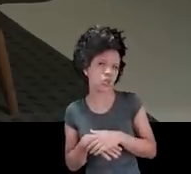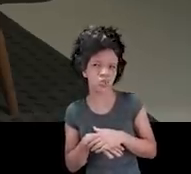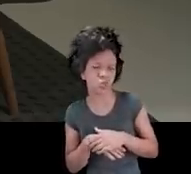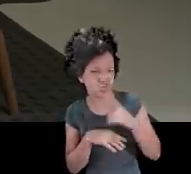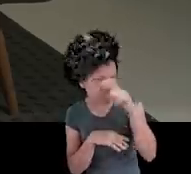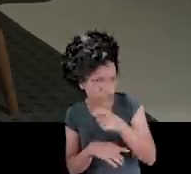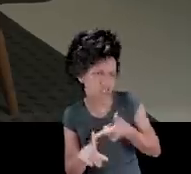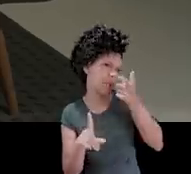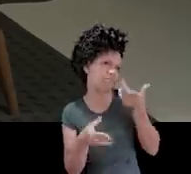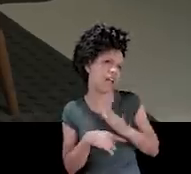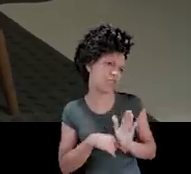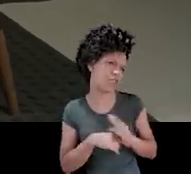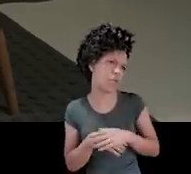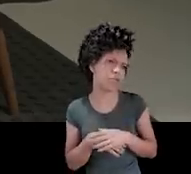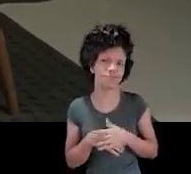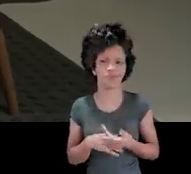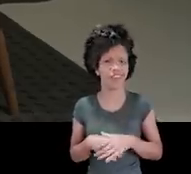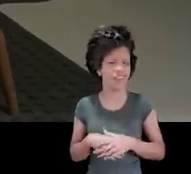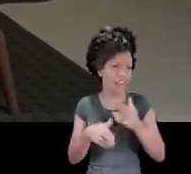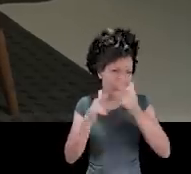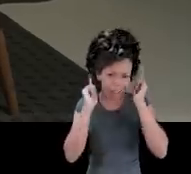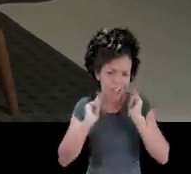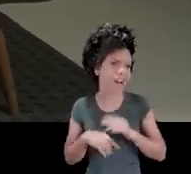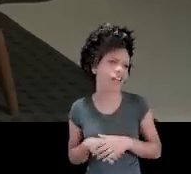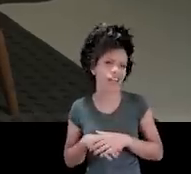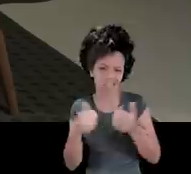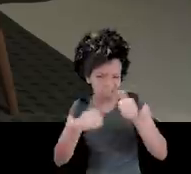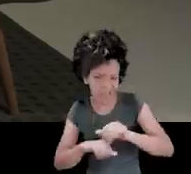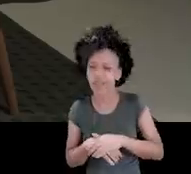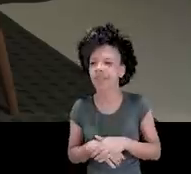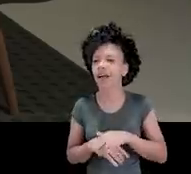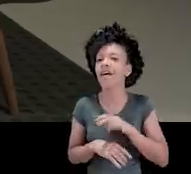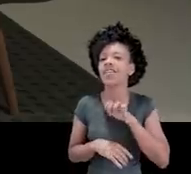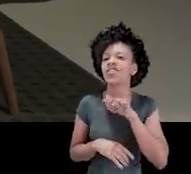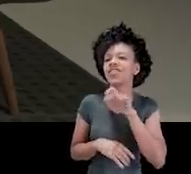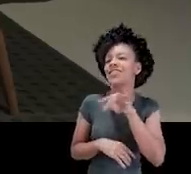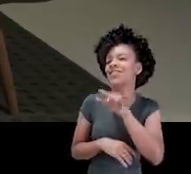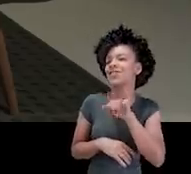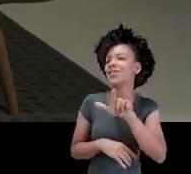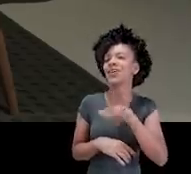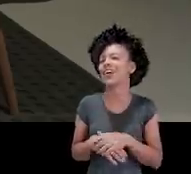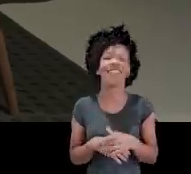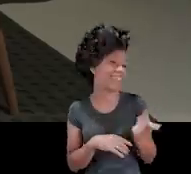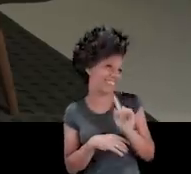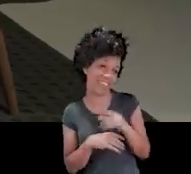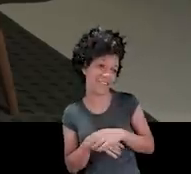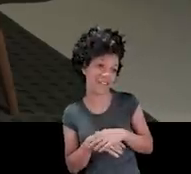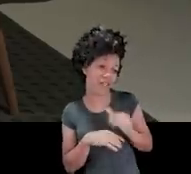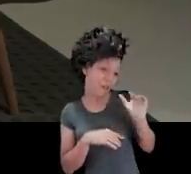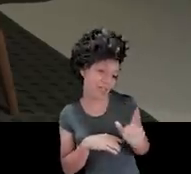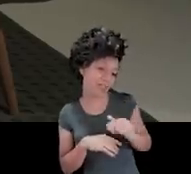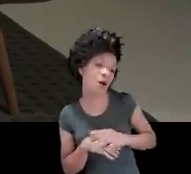O cara quer o careca fudido, careca zoado. Não é Vin Diesel. Não tem Vin Diesel, tá ligado? Muito bom. É o anão do